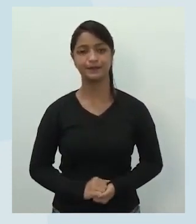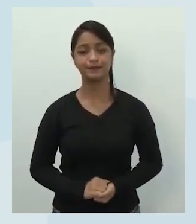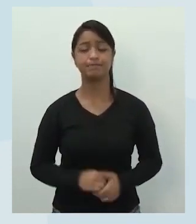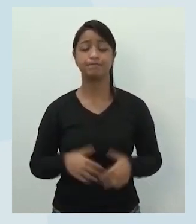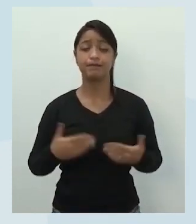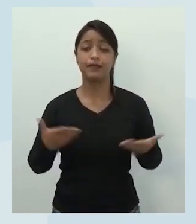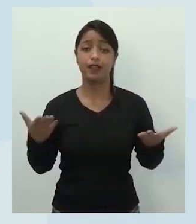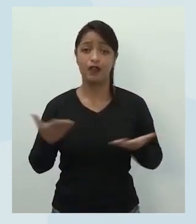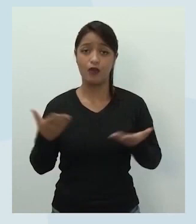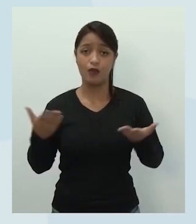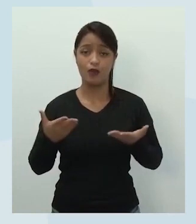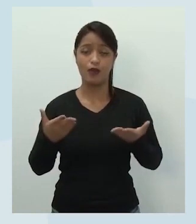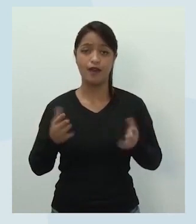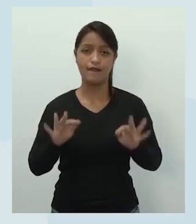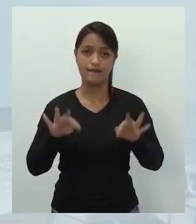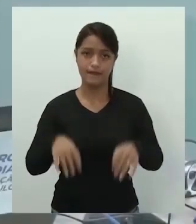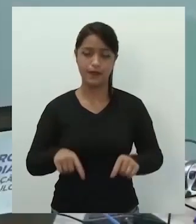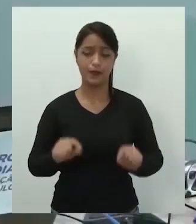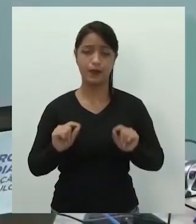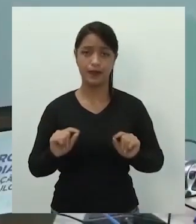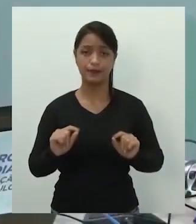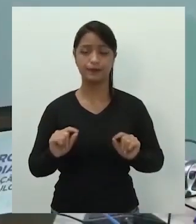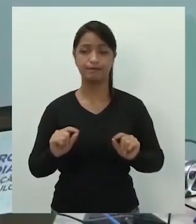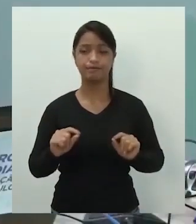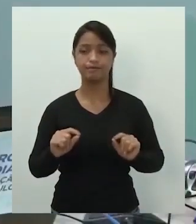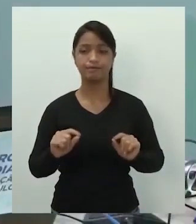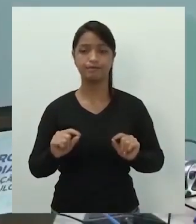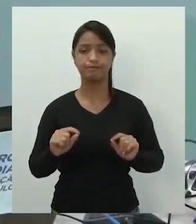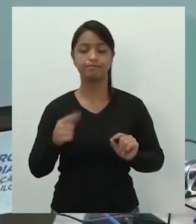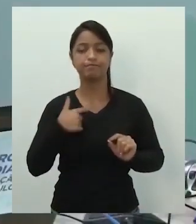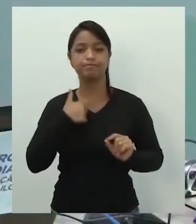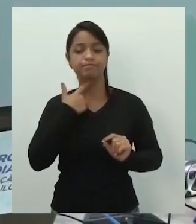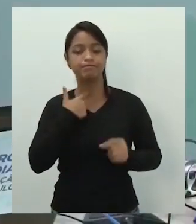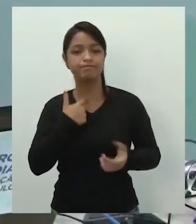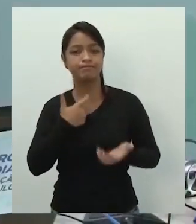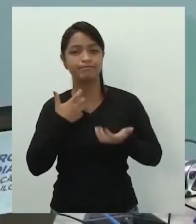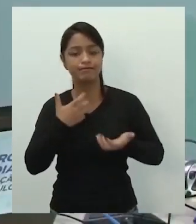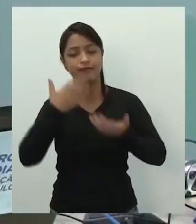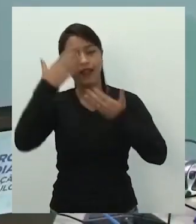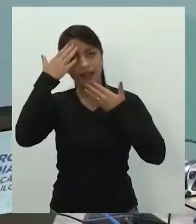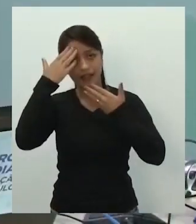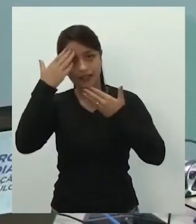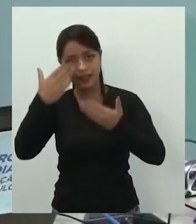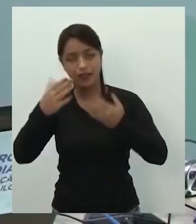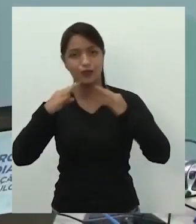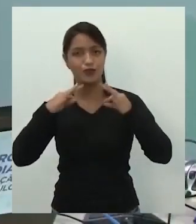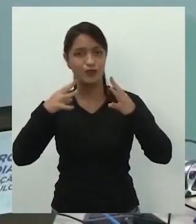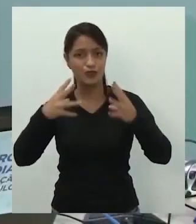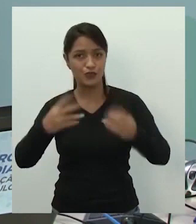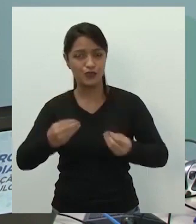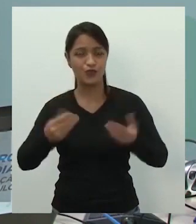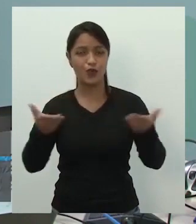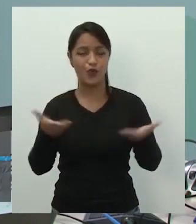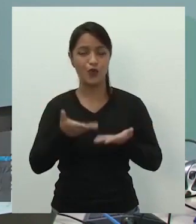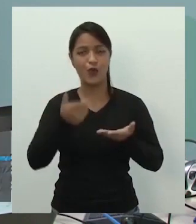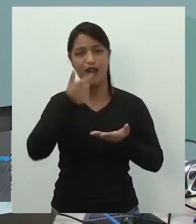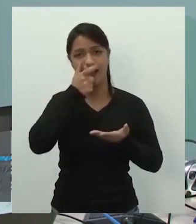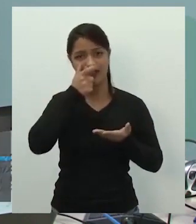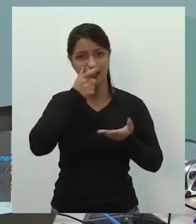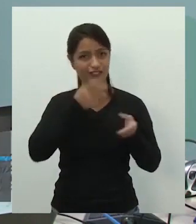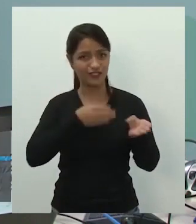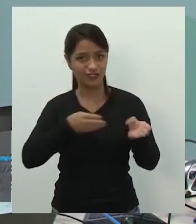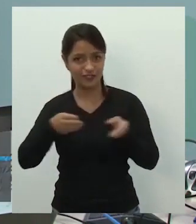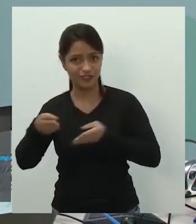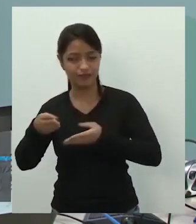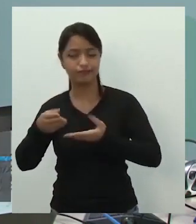Agora, indo para o final, eu gostaria de agradecer a presença de todos. Foi muito